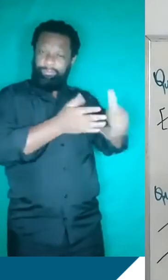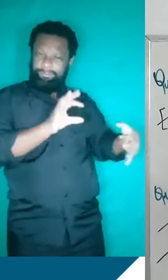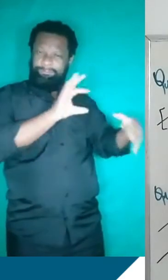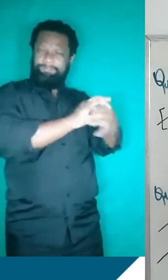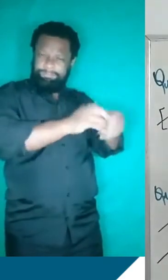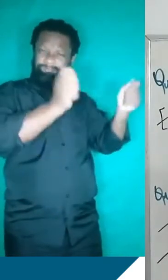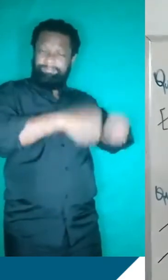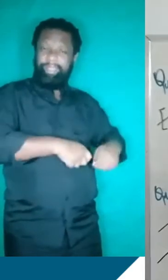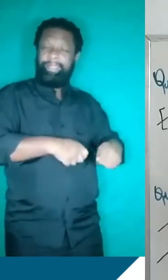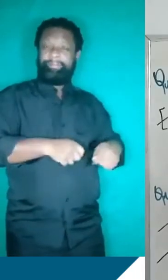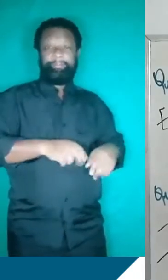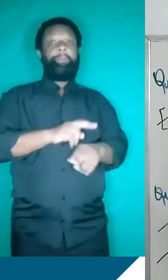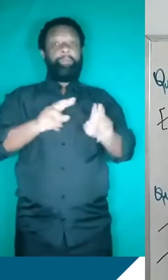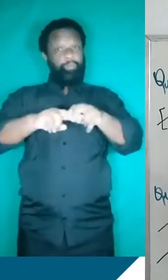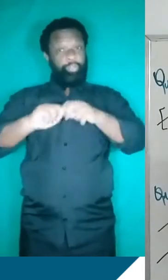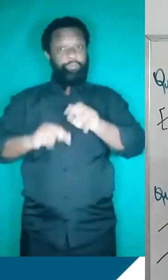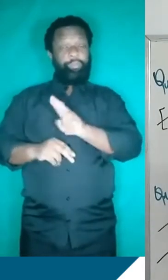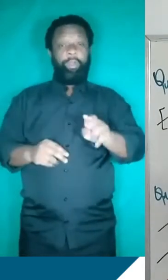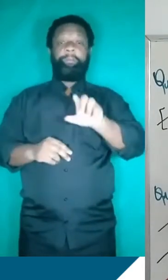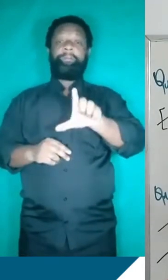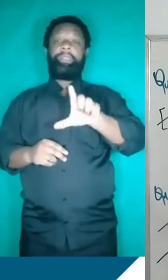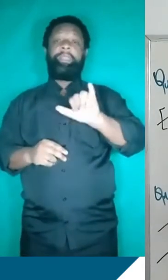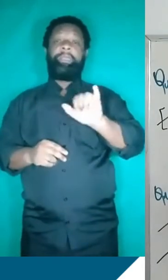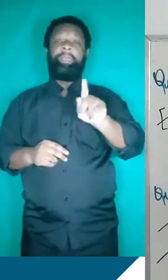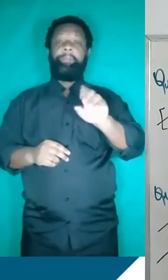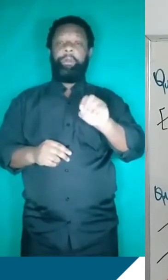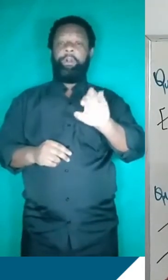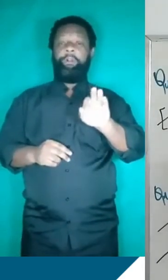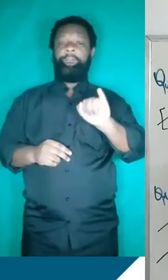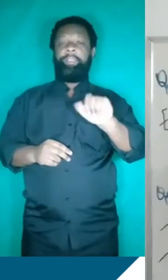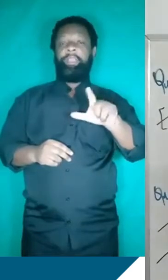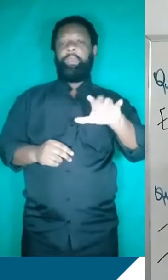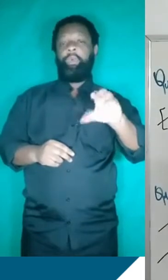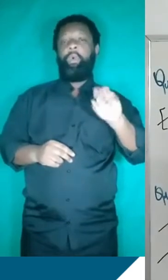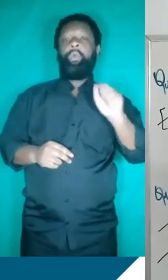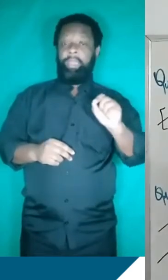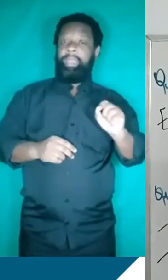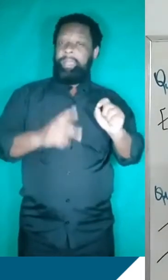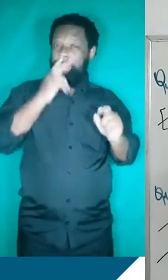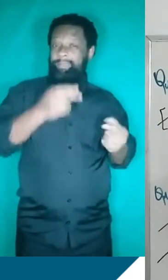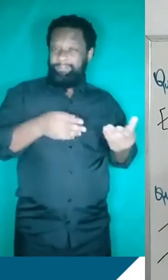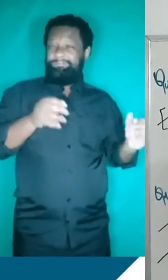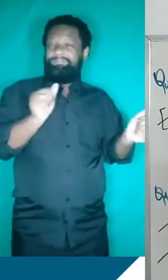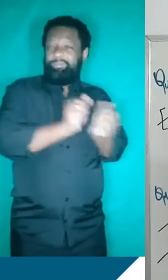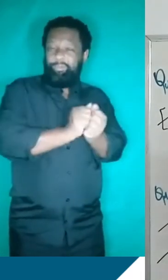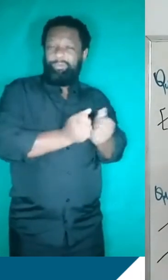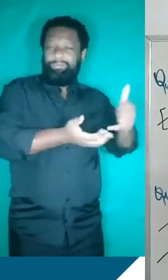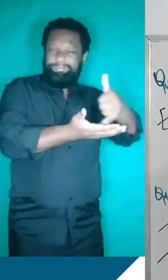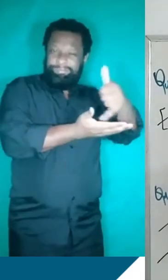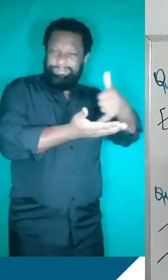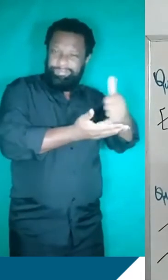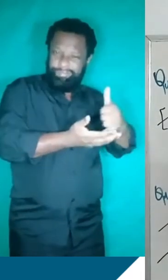a gordura. Por isso, lipofílico é afinidade, amizade por gorduras. Amizade por gorduras e aí fobia